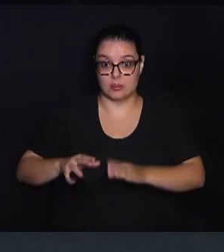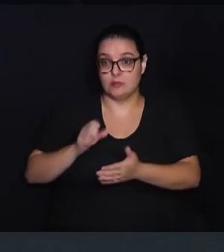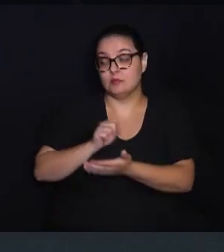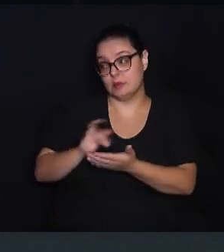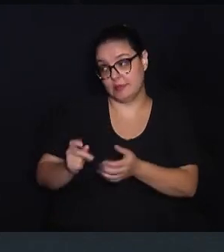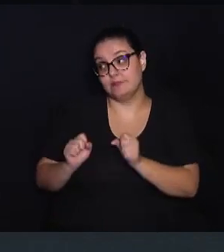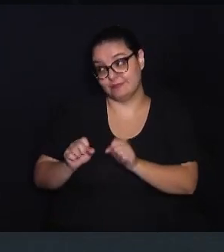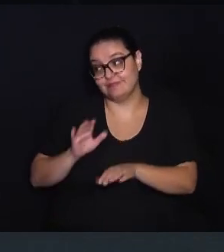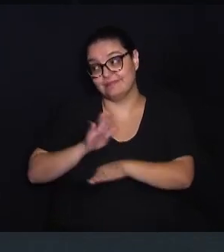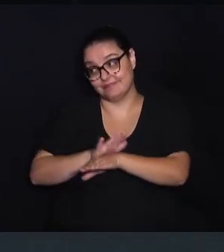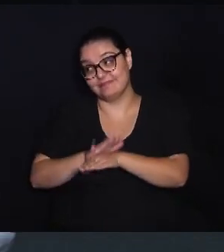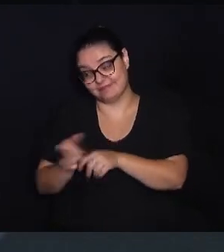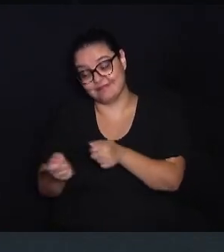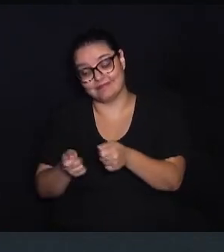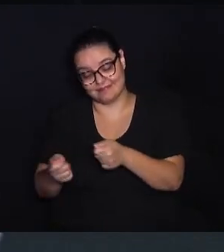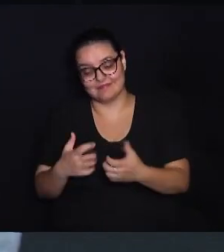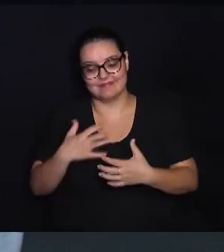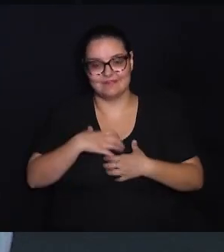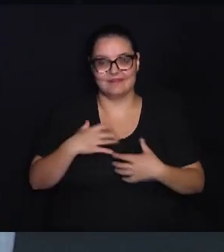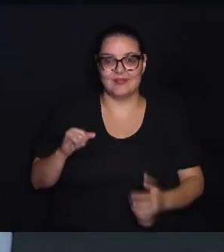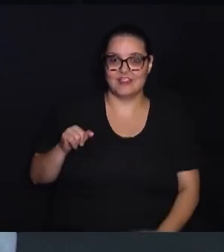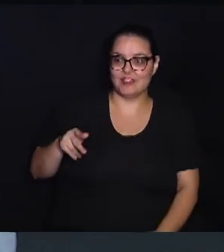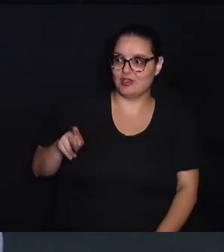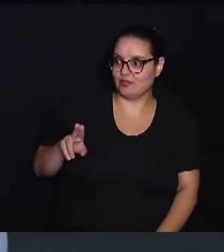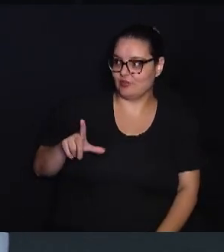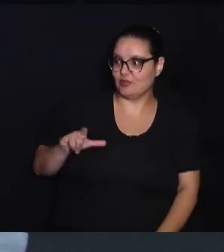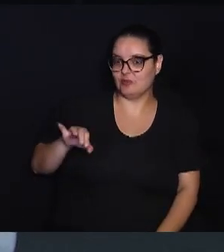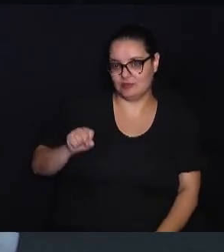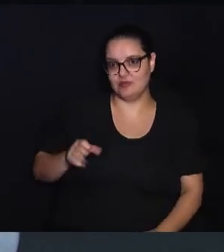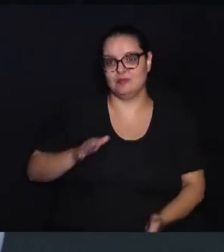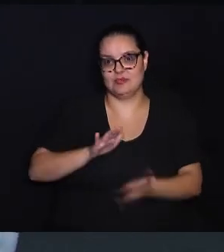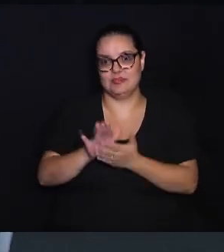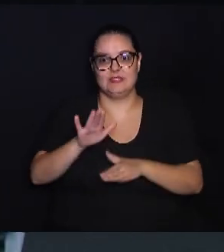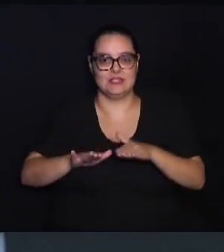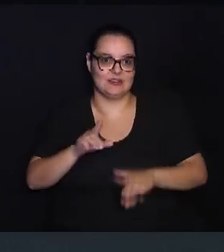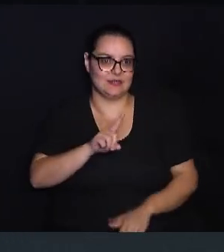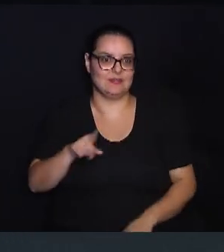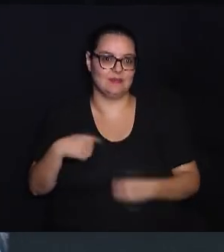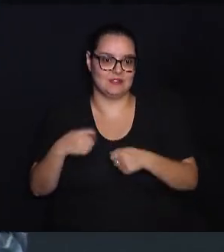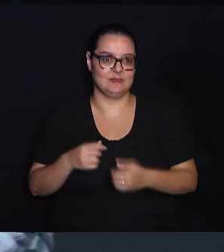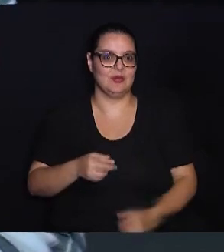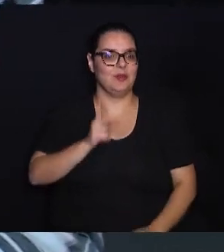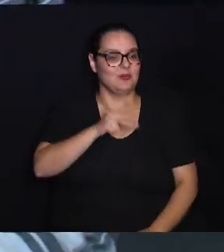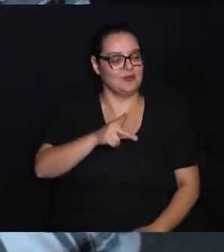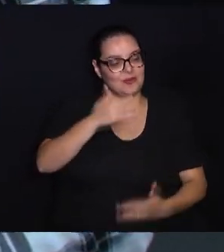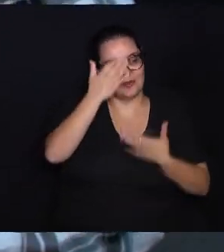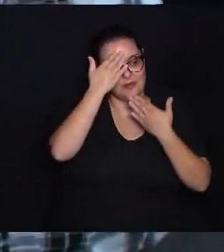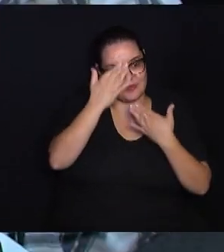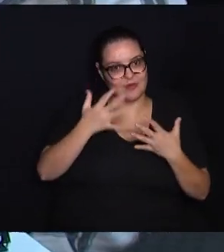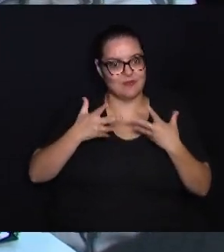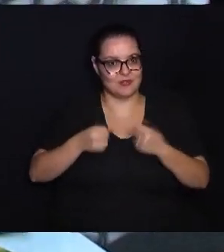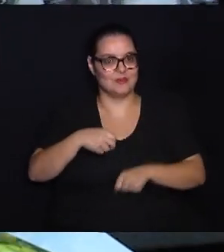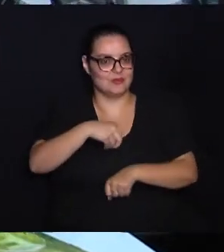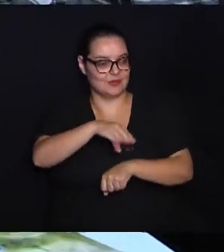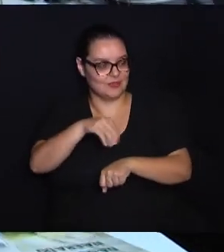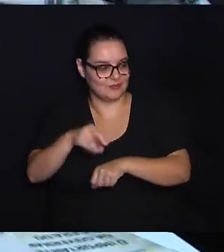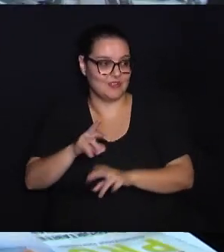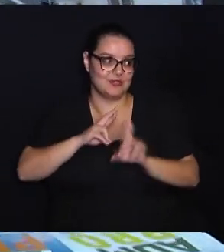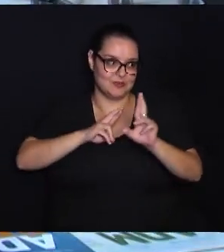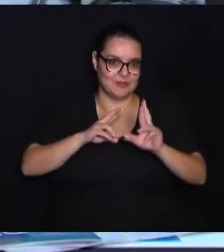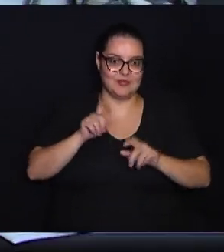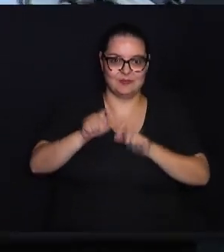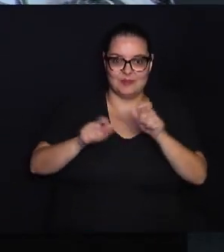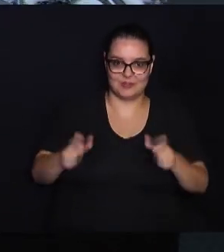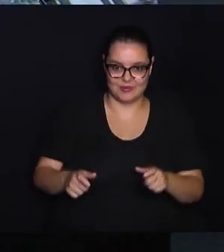um aplicativo pode te ajudar a controlar esse impulso de gastar, às vezes sem necessidade. Professor, muito obrigado por todas essas